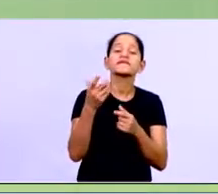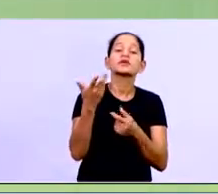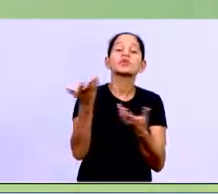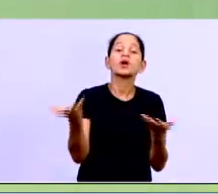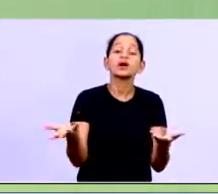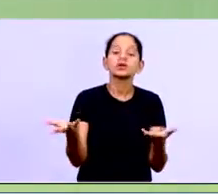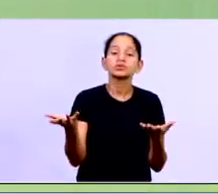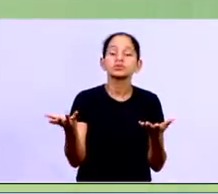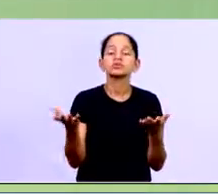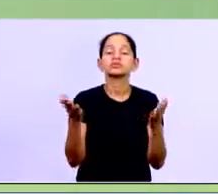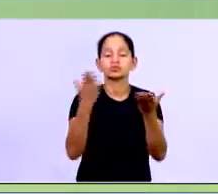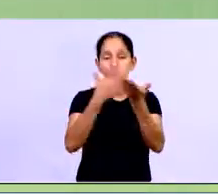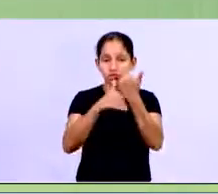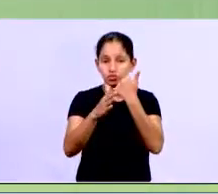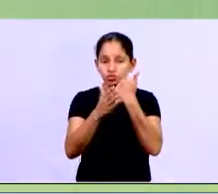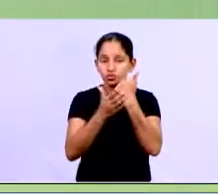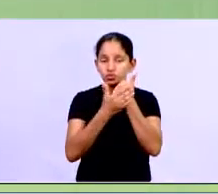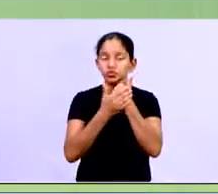0,14641.